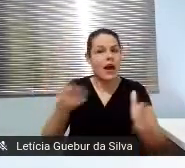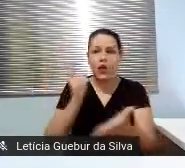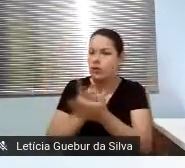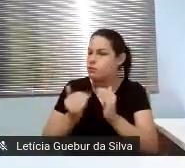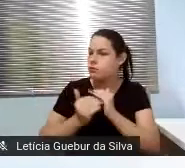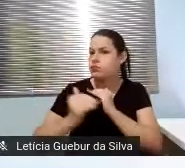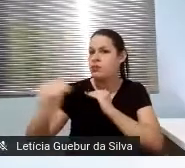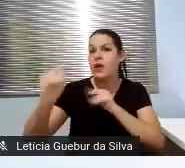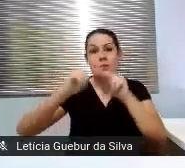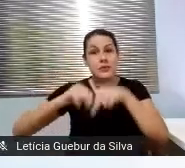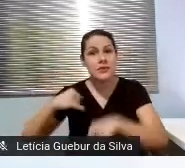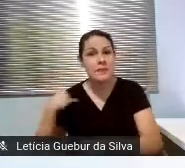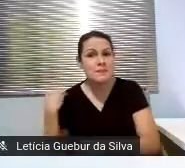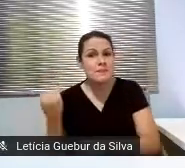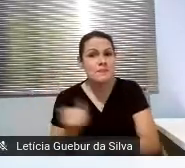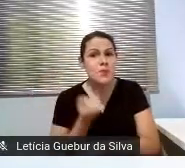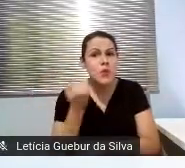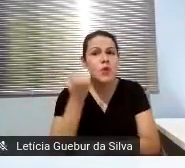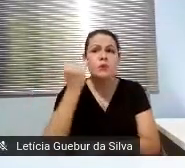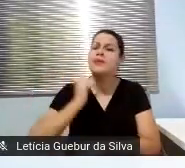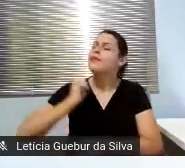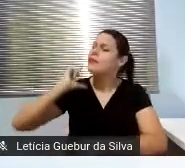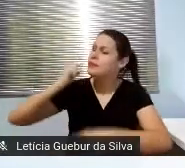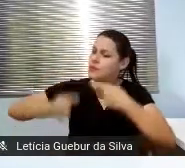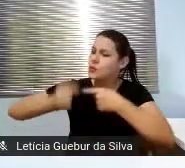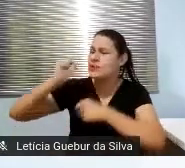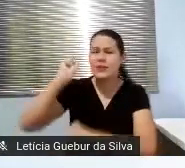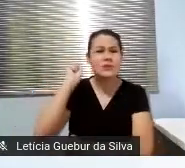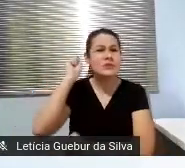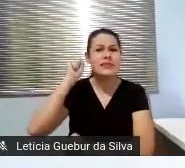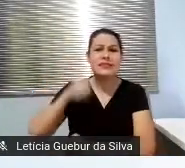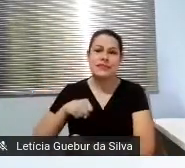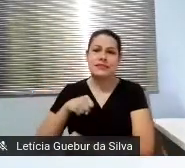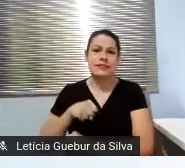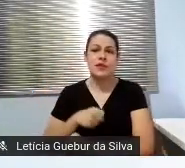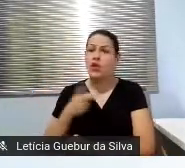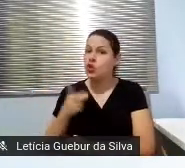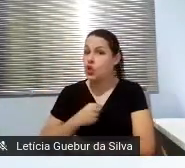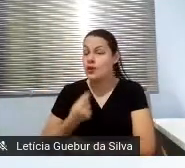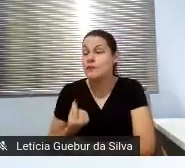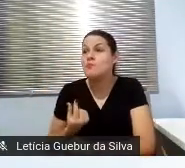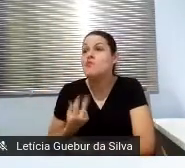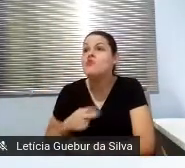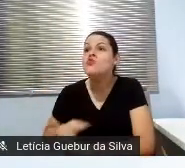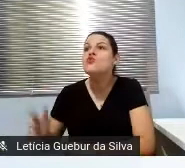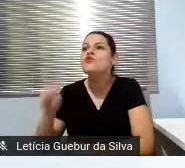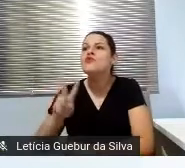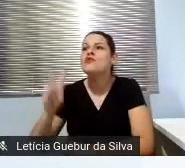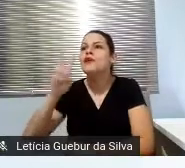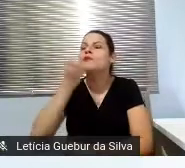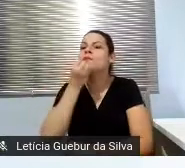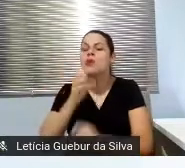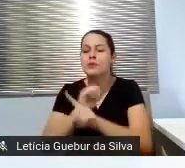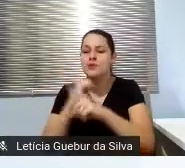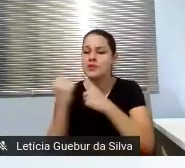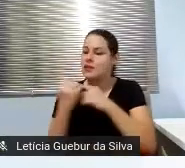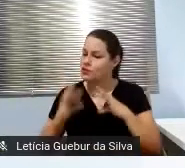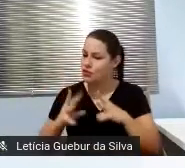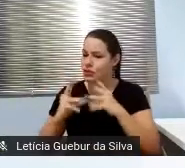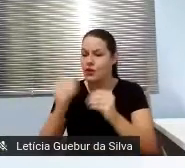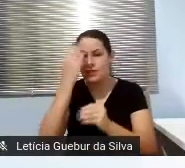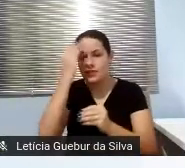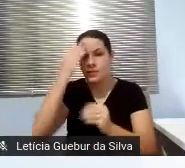importância, o grau de importância que se tem essa discussão é muito grande, é muito valioso isso para os trabalhadores, para a sociedade brasileira, para o